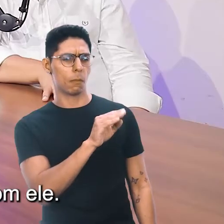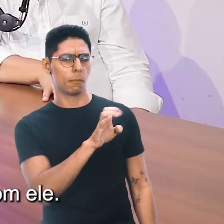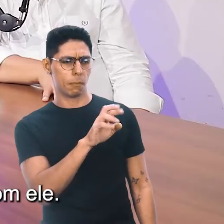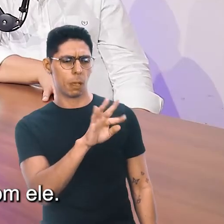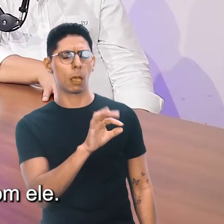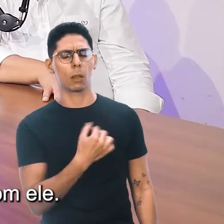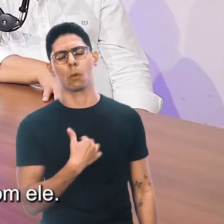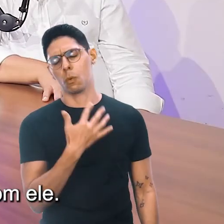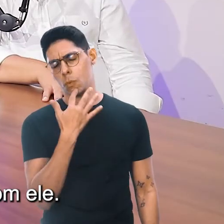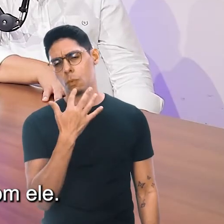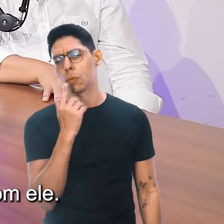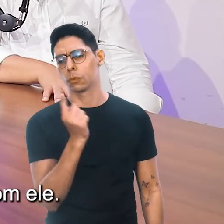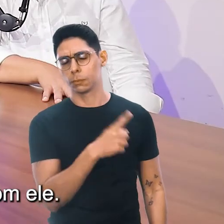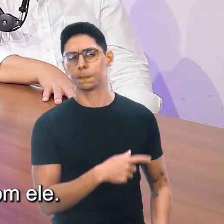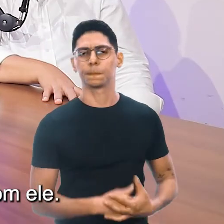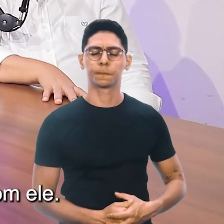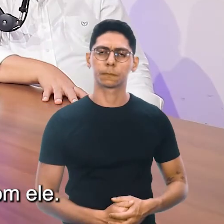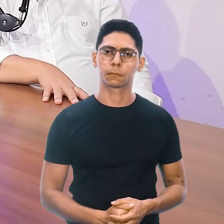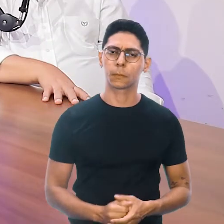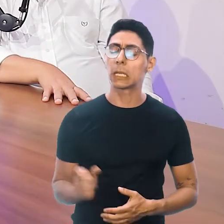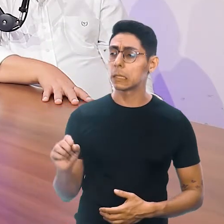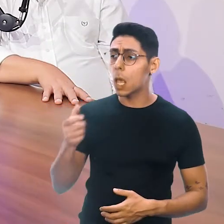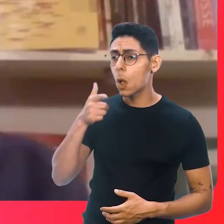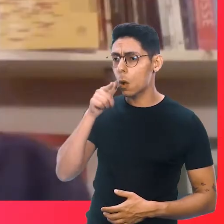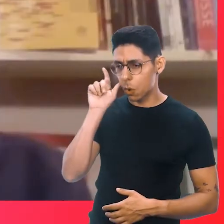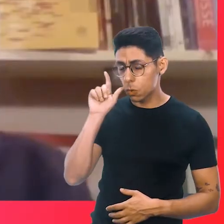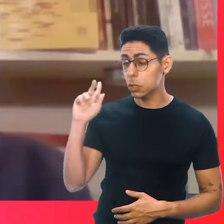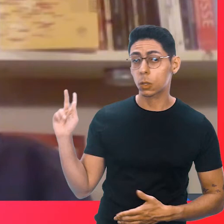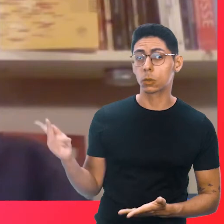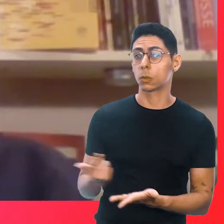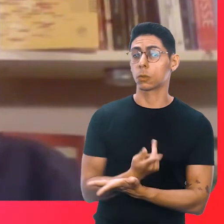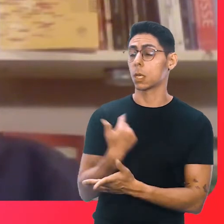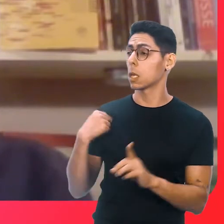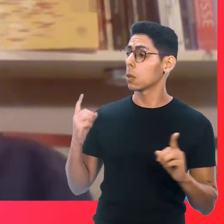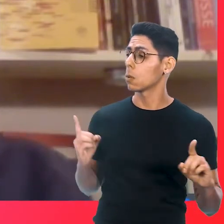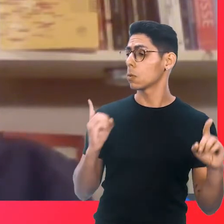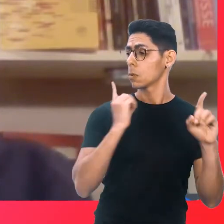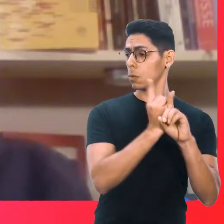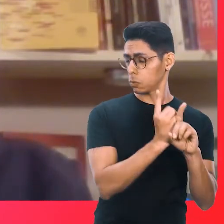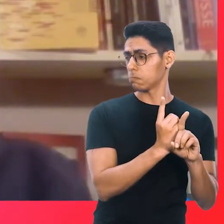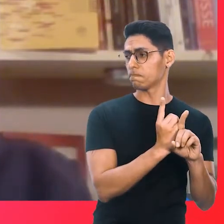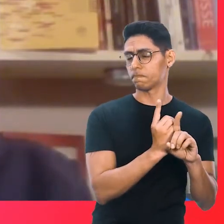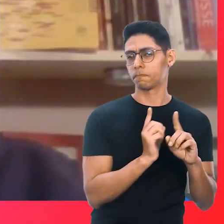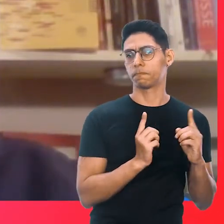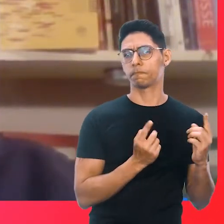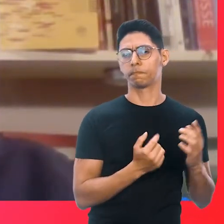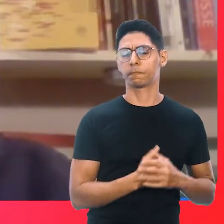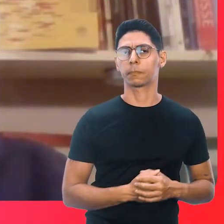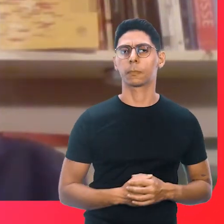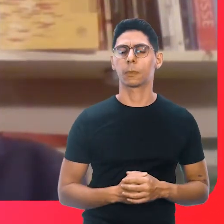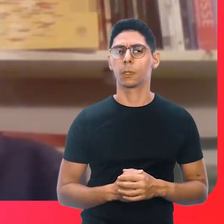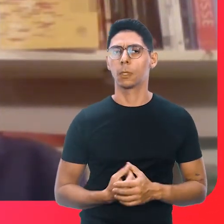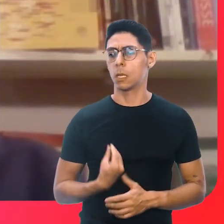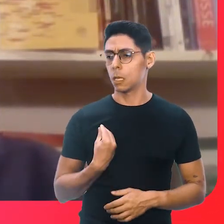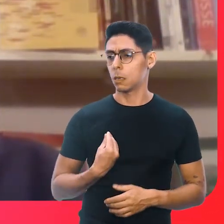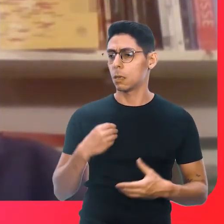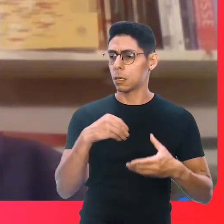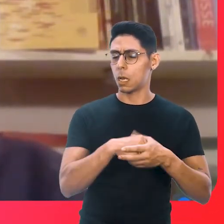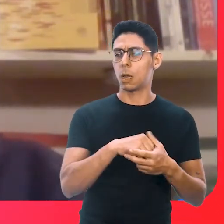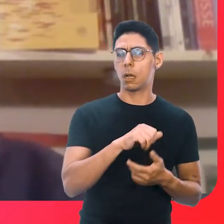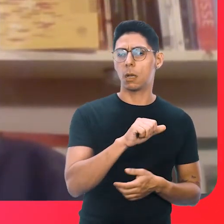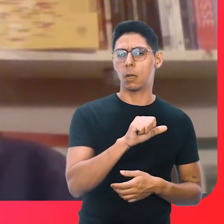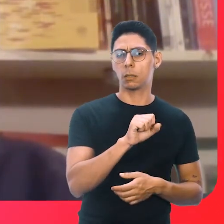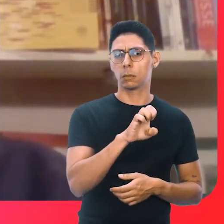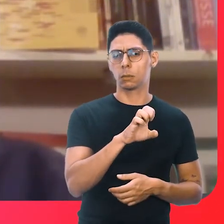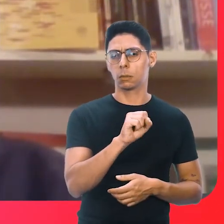O Beleza. O Beleza, inclusive, ontem mesmo, olha só, encontrei com ele, ontem mesmo, ele está na SP Tours,